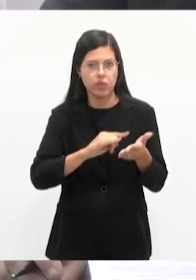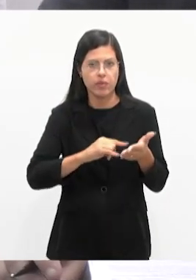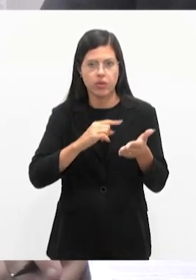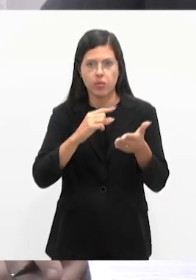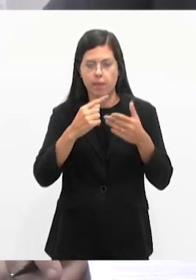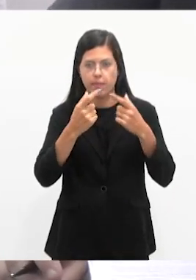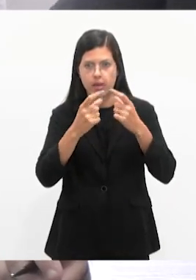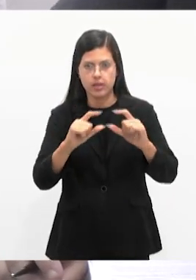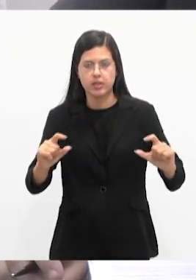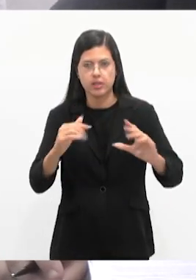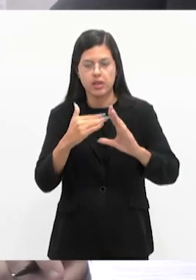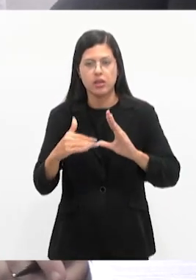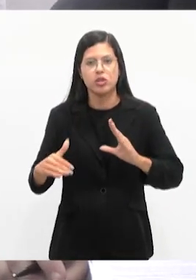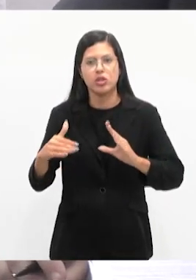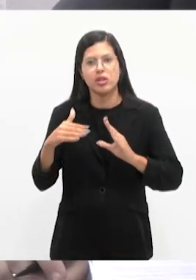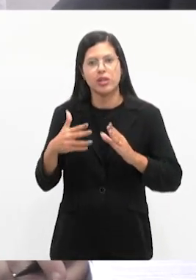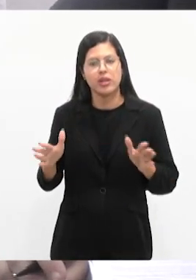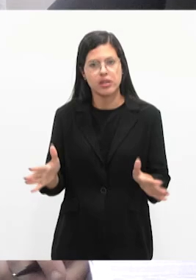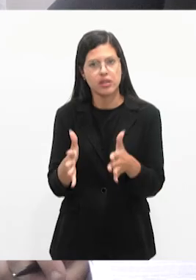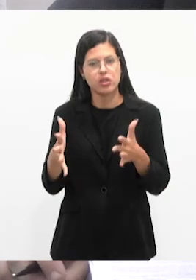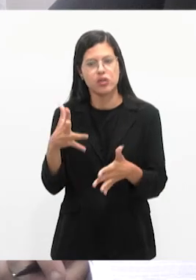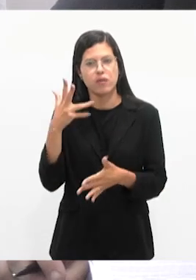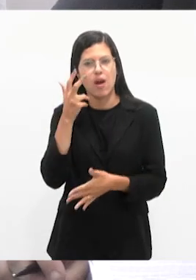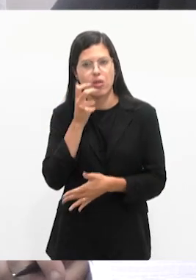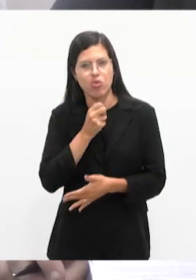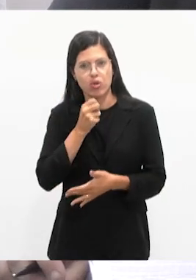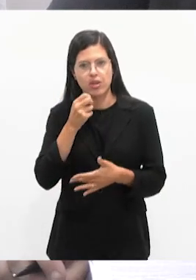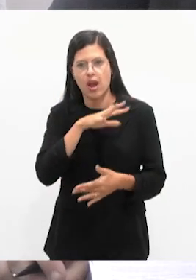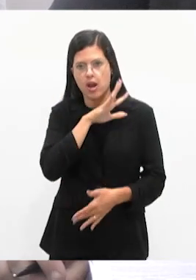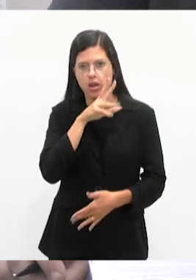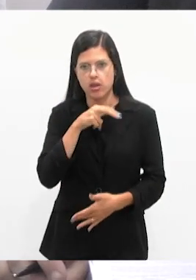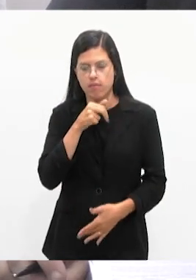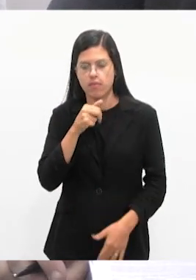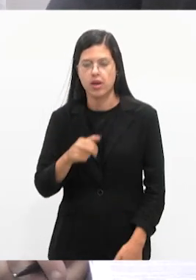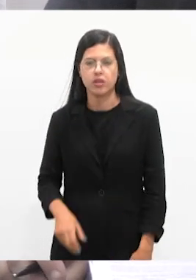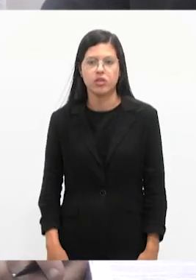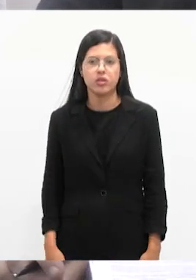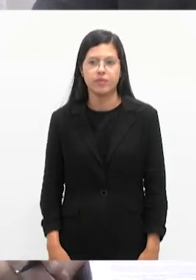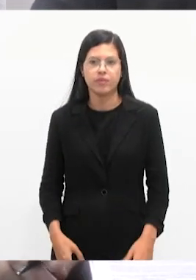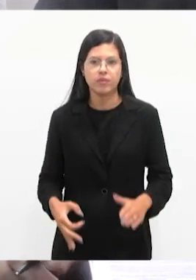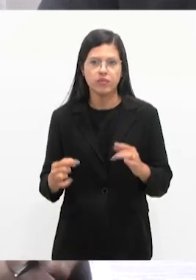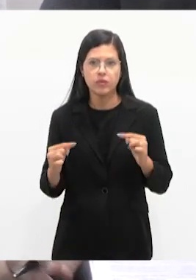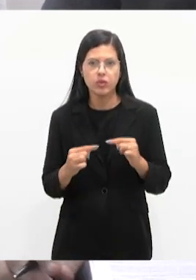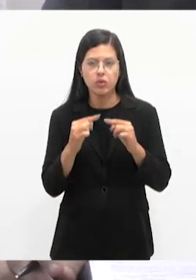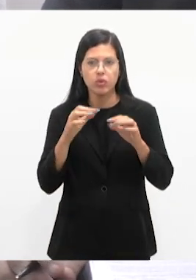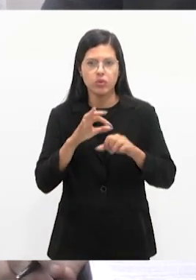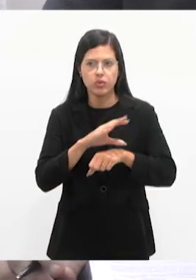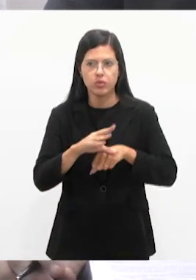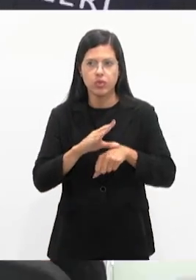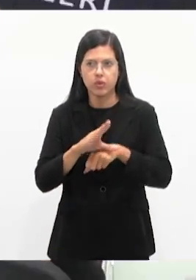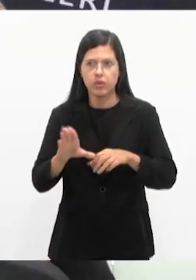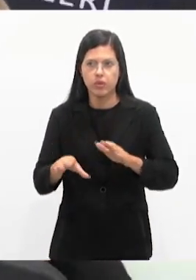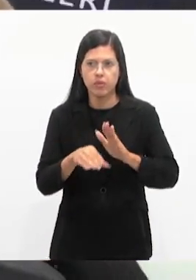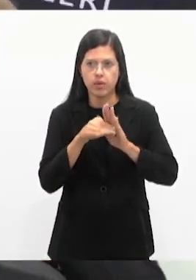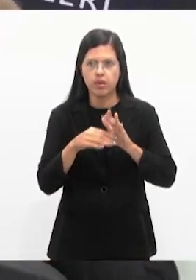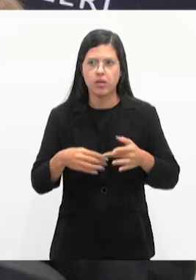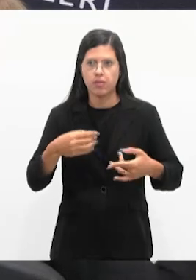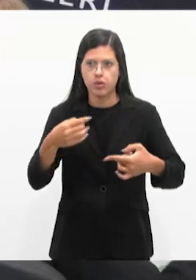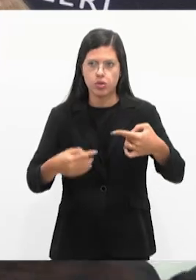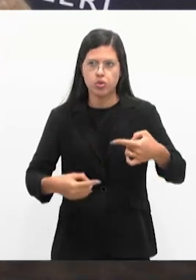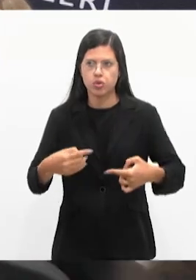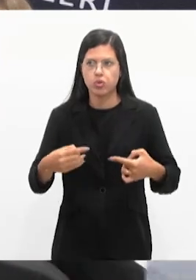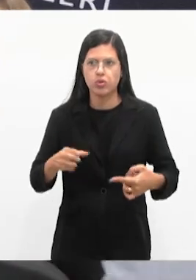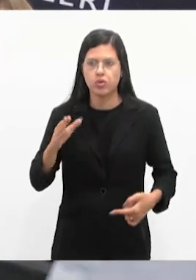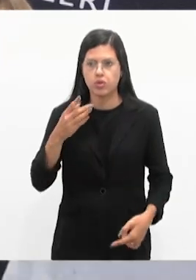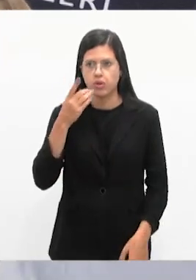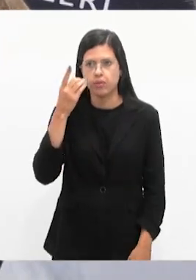a adoção de animais carentes. Para parecer, deputada Élica Takimoto. Pela constitucionalidade com emendas, presidente. Senhor presidente, Em para discussão, discutir. deputado